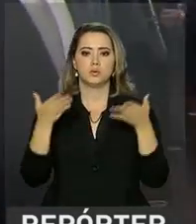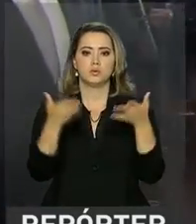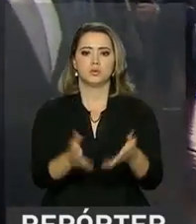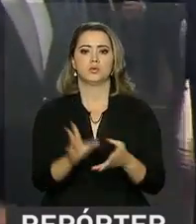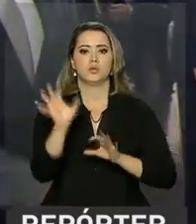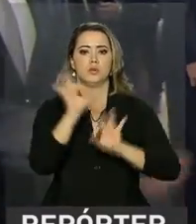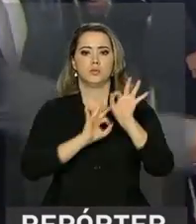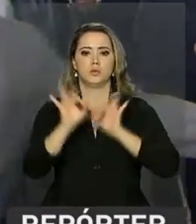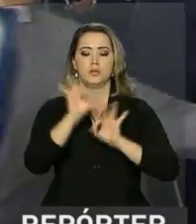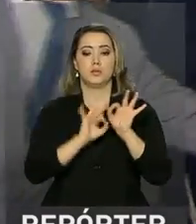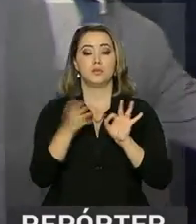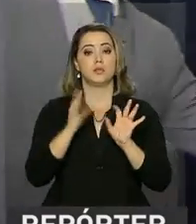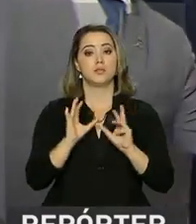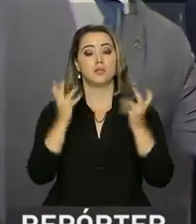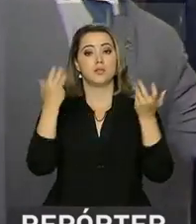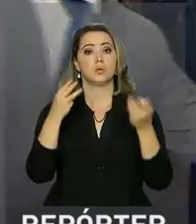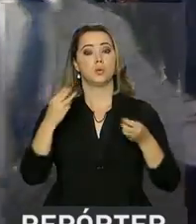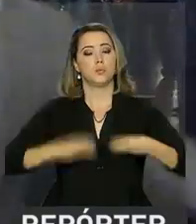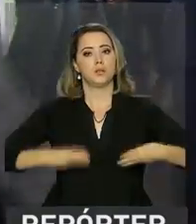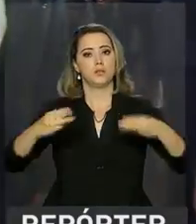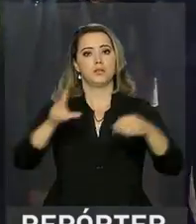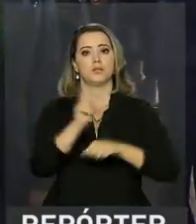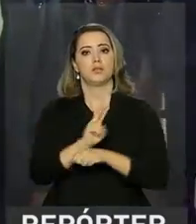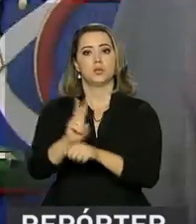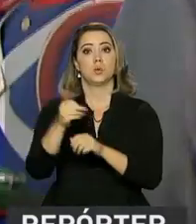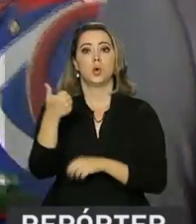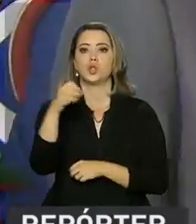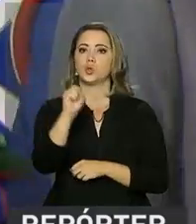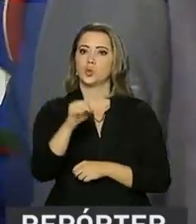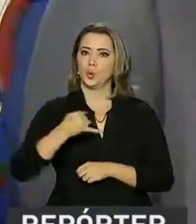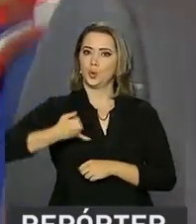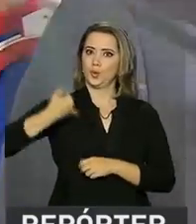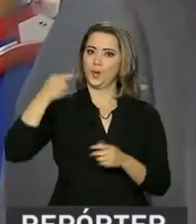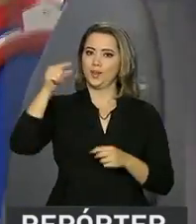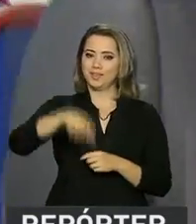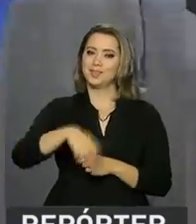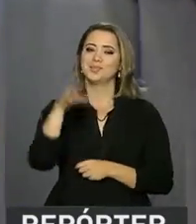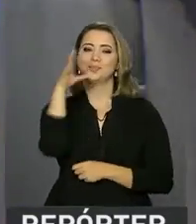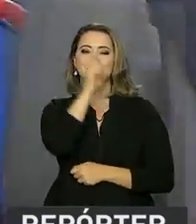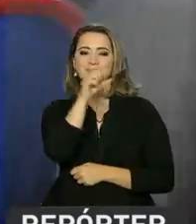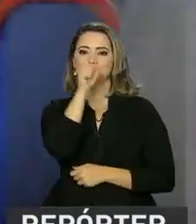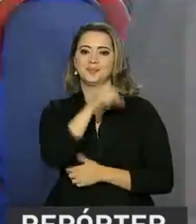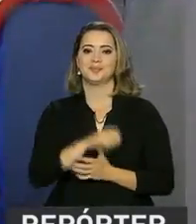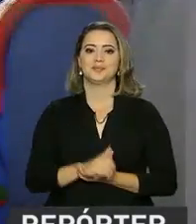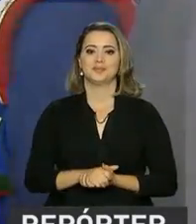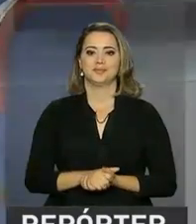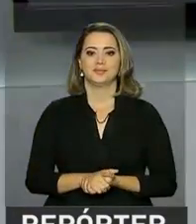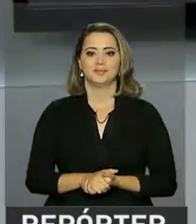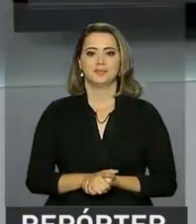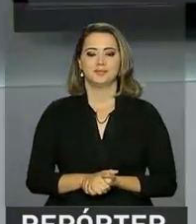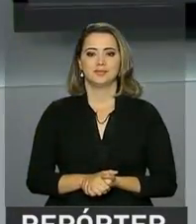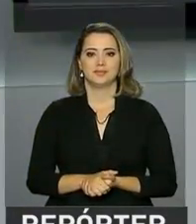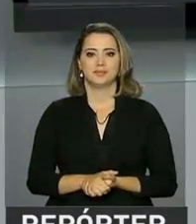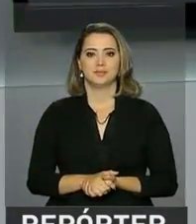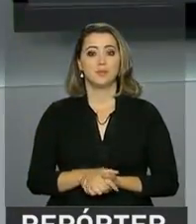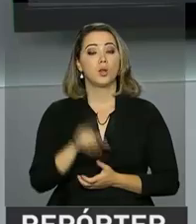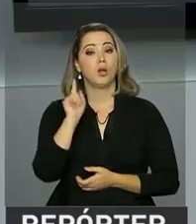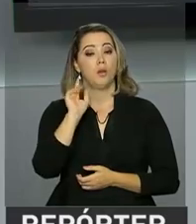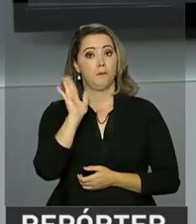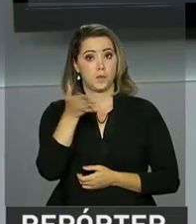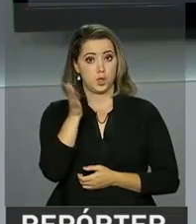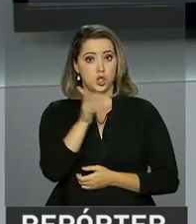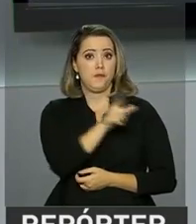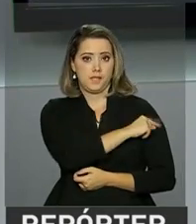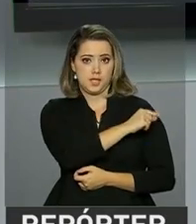aniversário do Ministério da Defesa que completa 18 anos Neste sábado e você